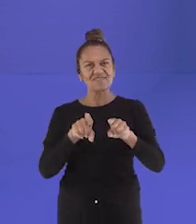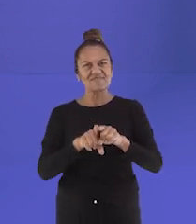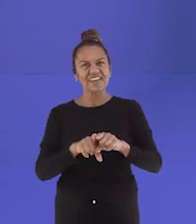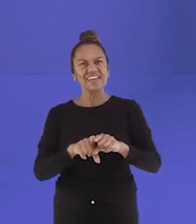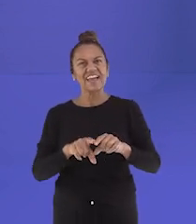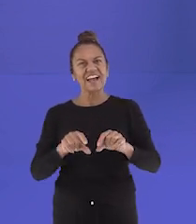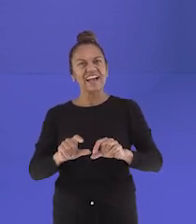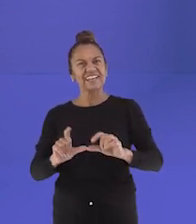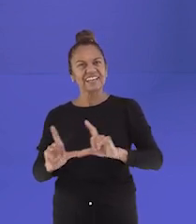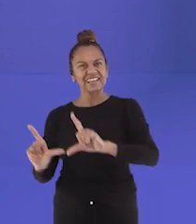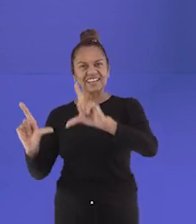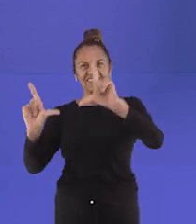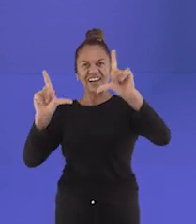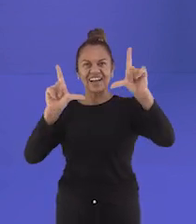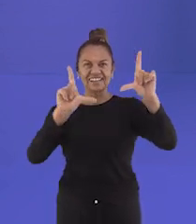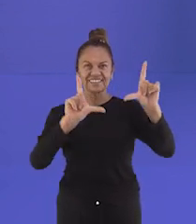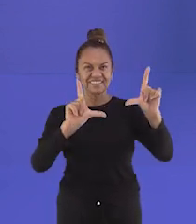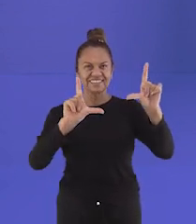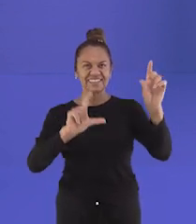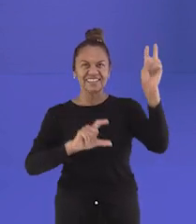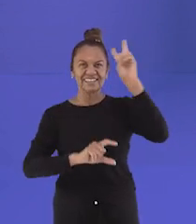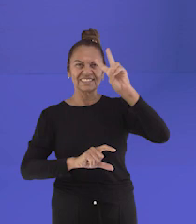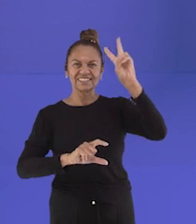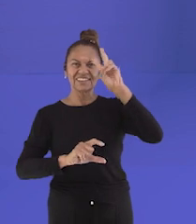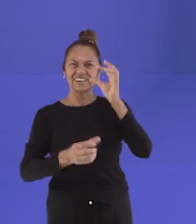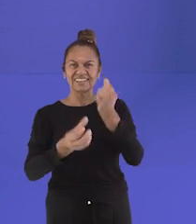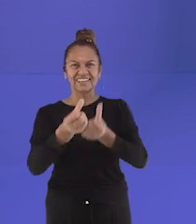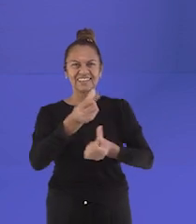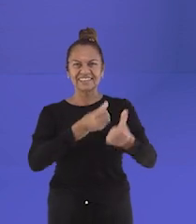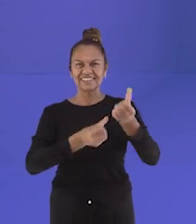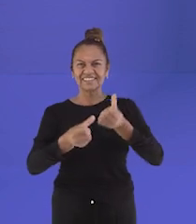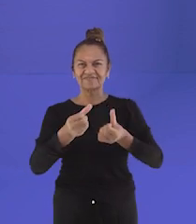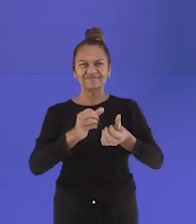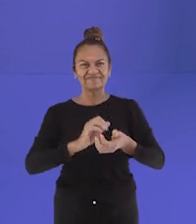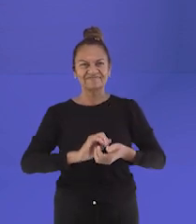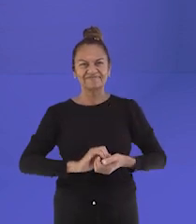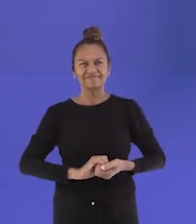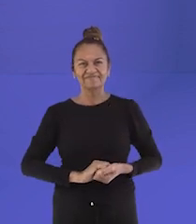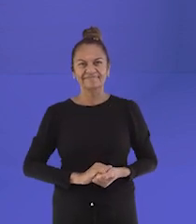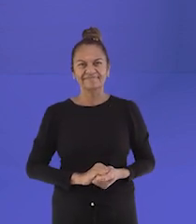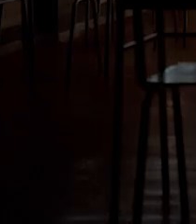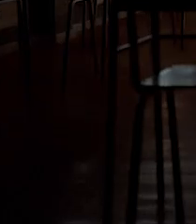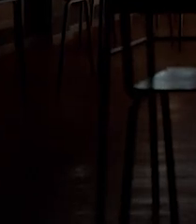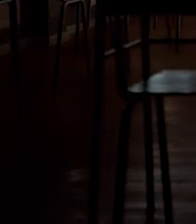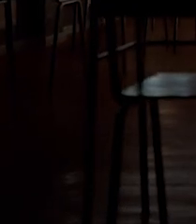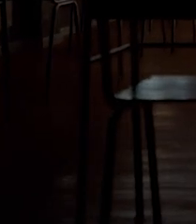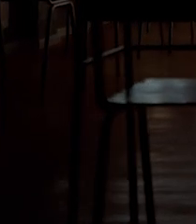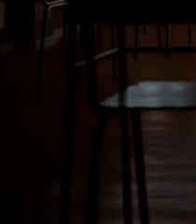Venha você também para o quadro Histórias da EJA.